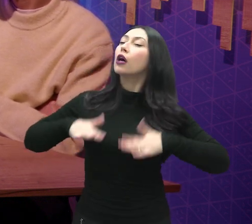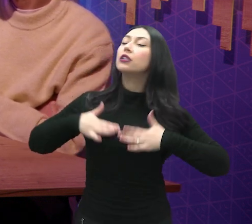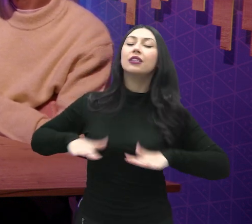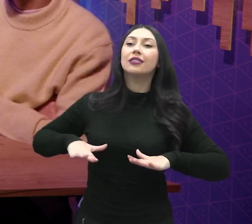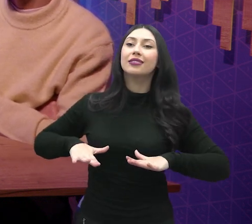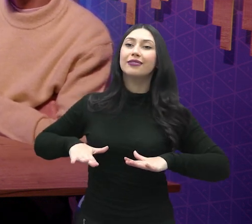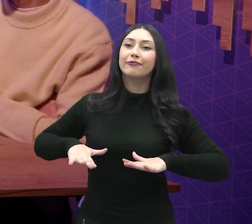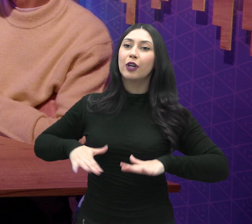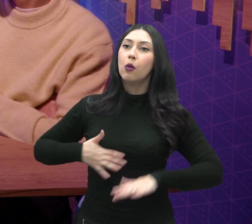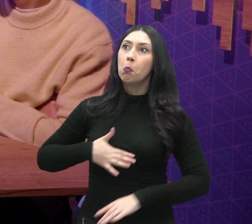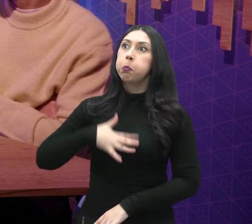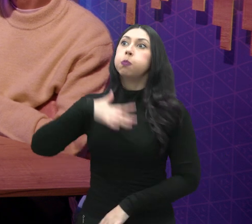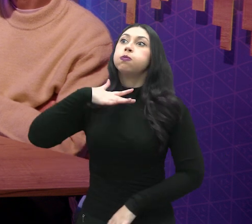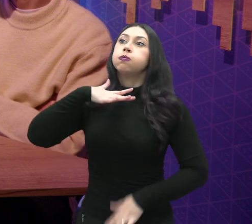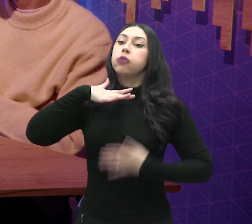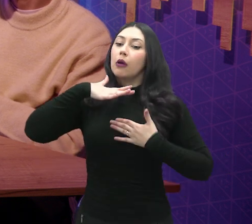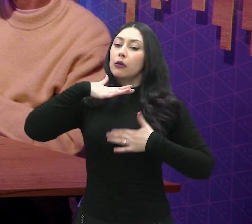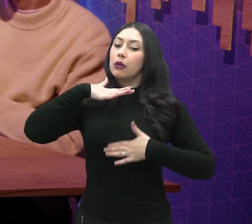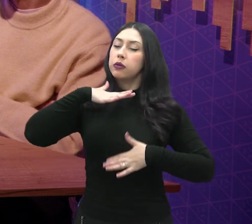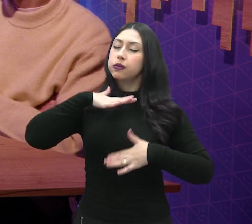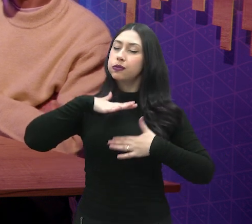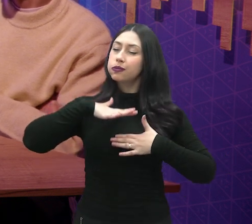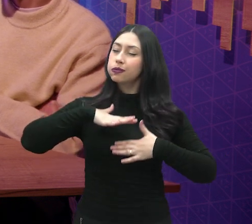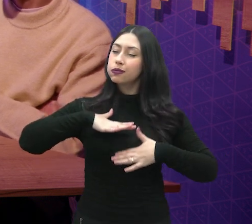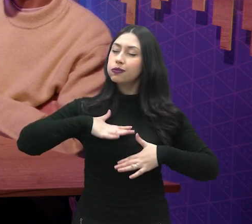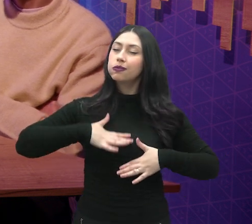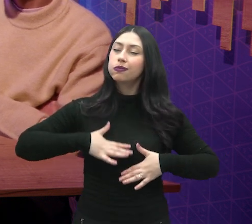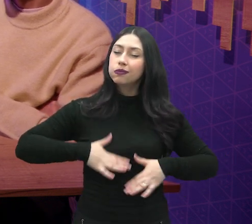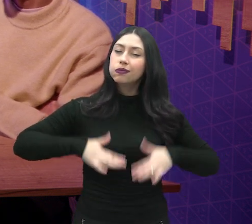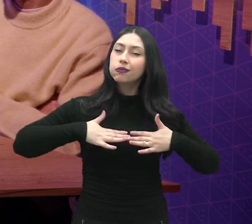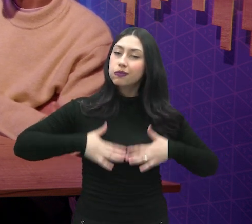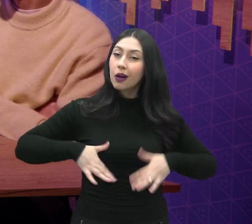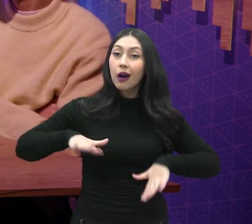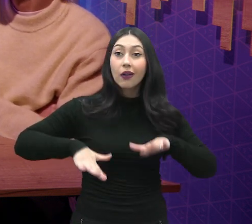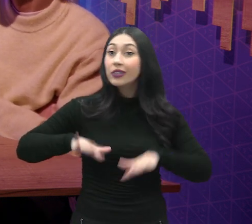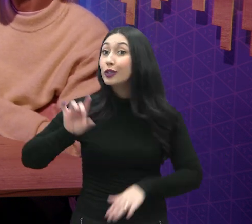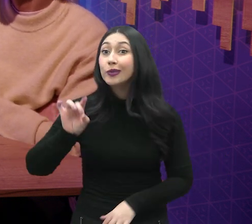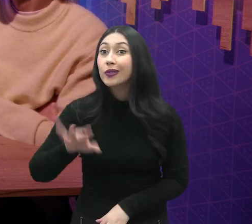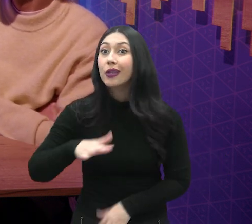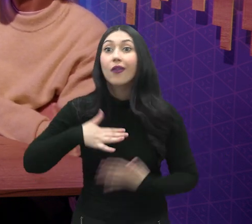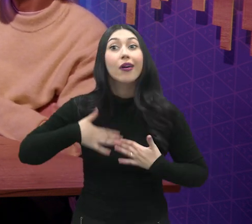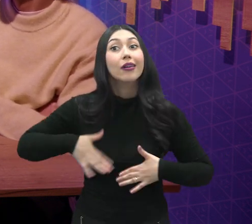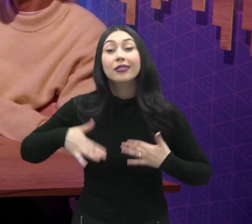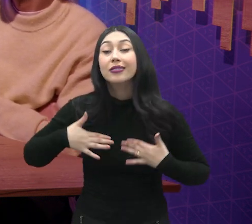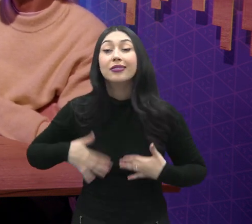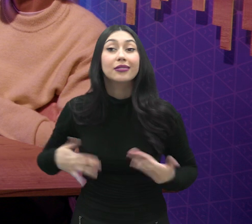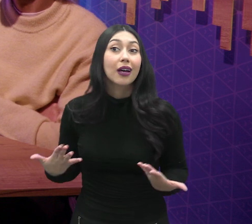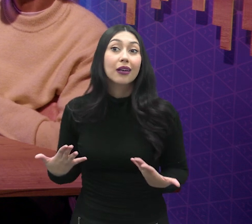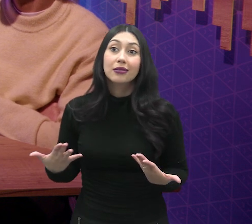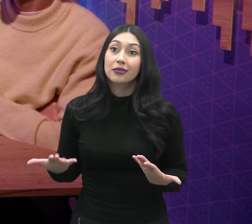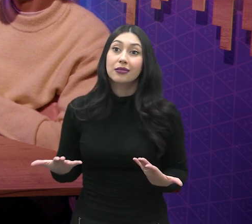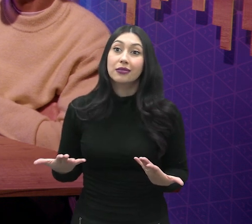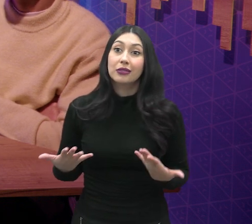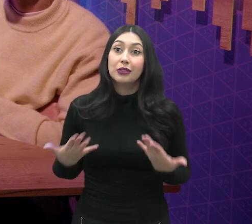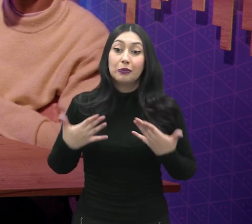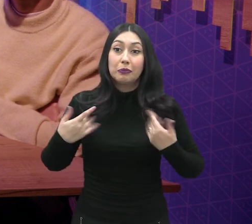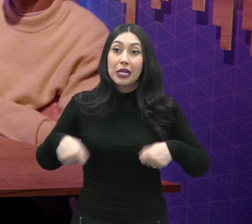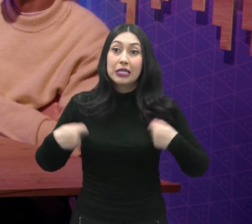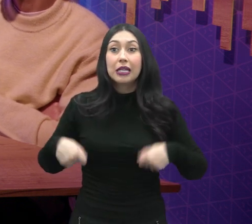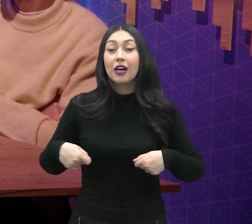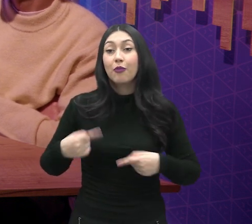para que tudo mudasse, né? Talvez essas pessoas estavam exaustas e não estavam conseguindo se recuperar desse